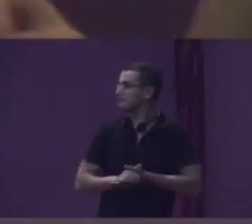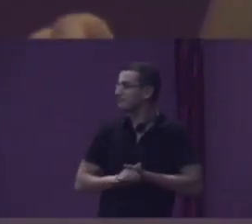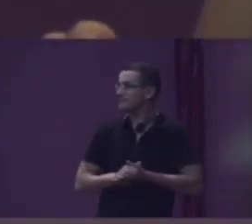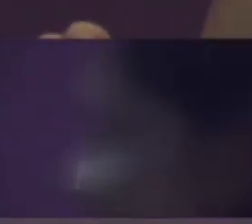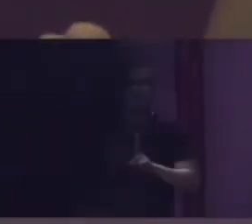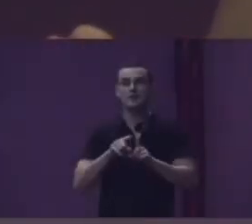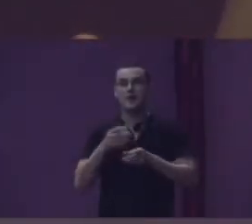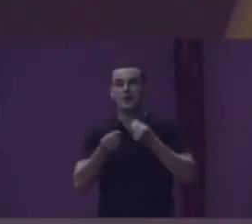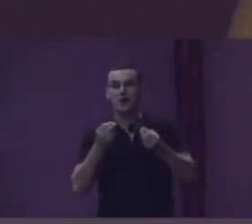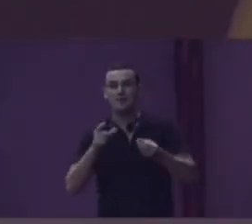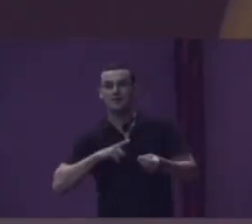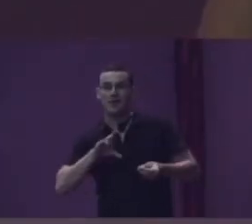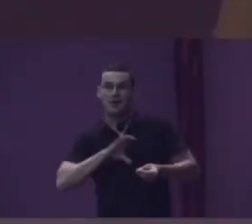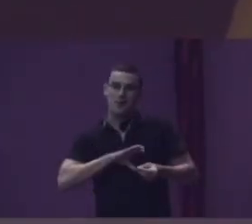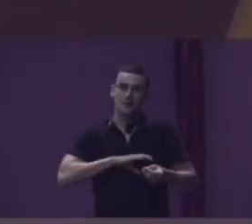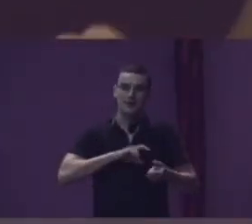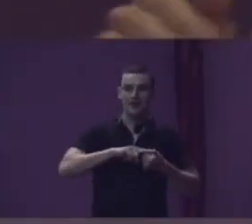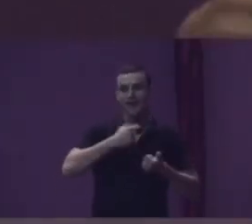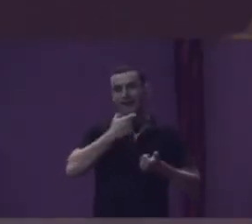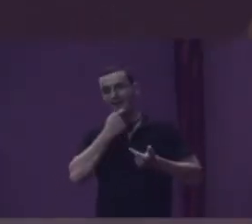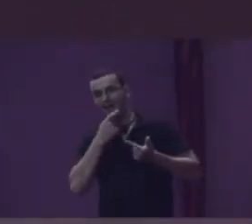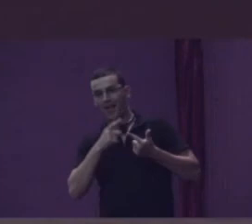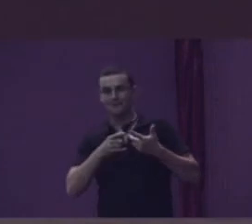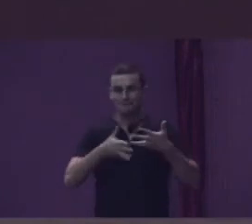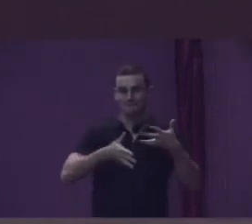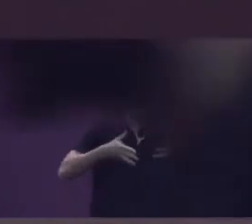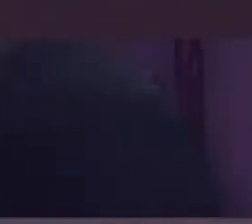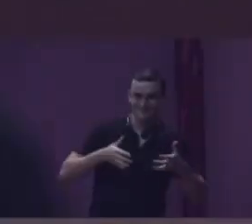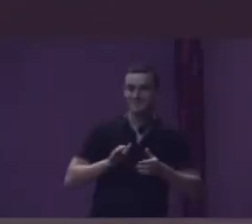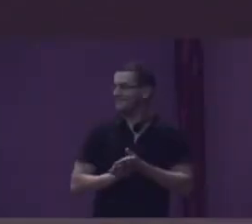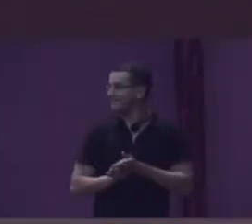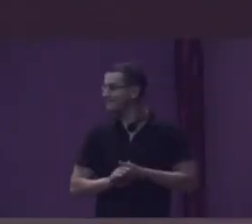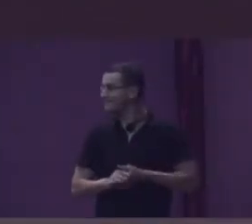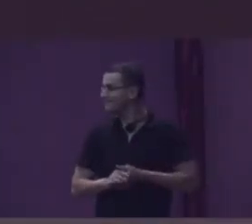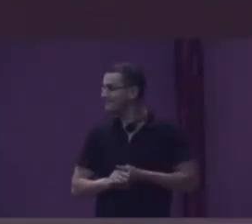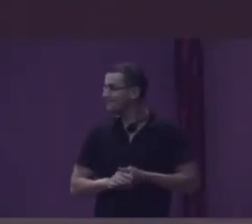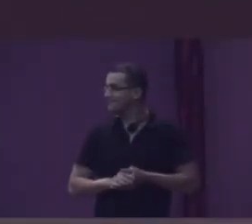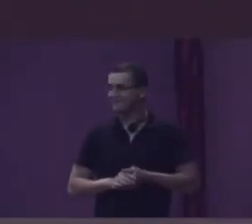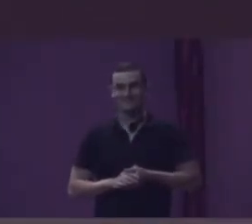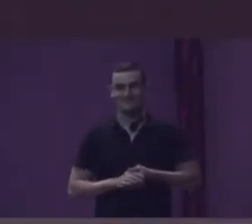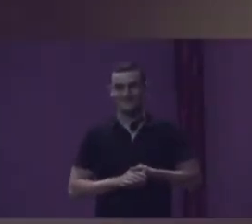tentar inglês, mas provavelmente não ser melhor para a maioria da gente.